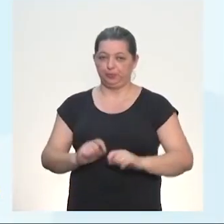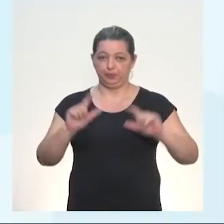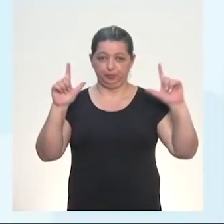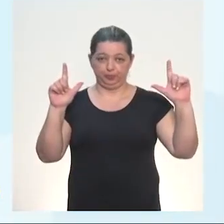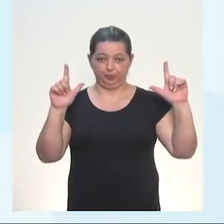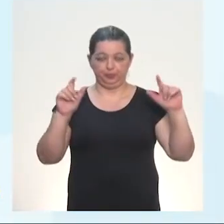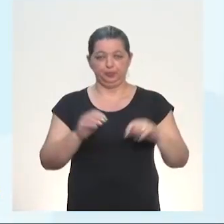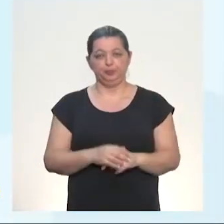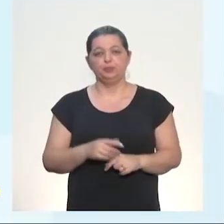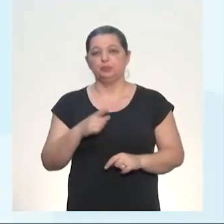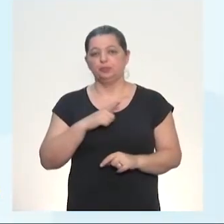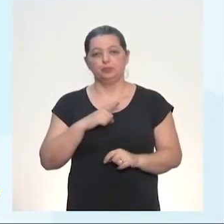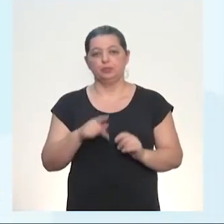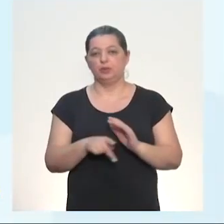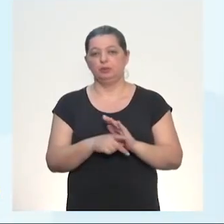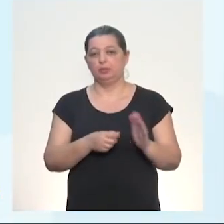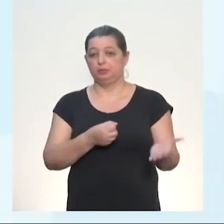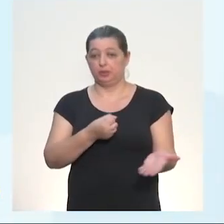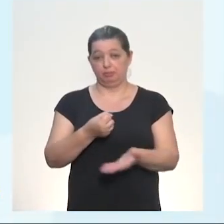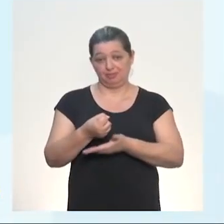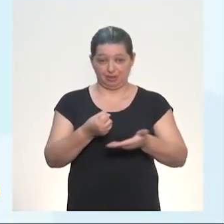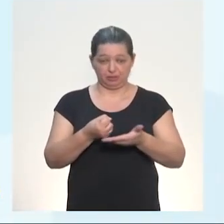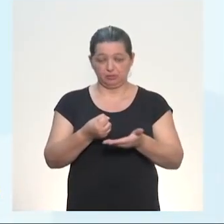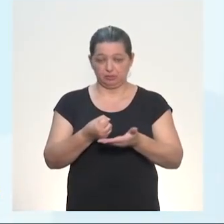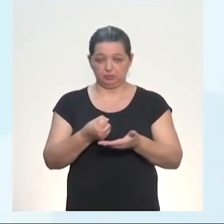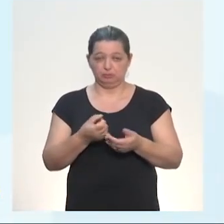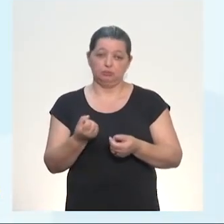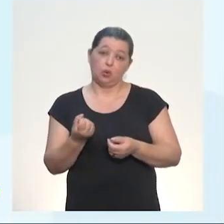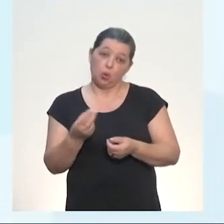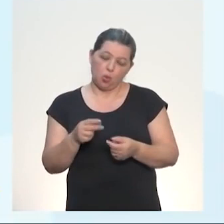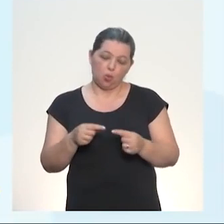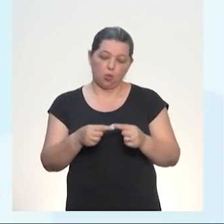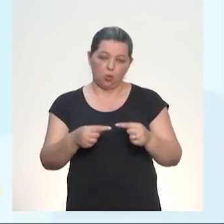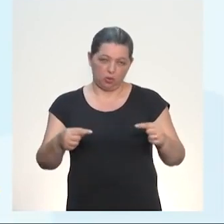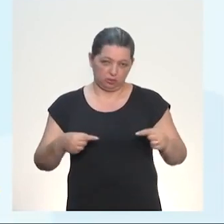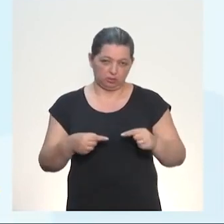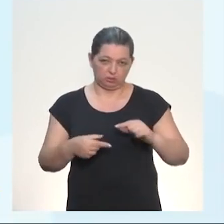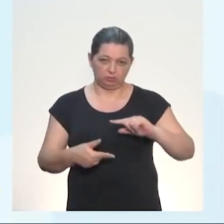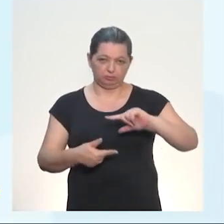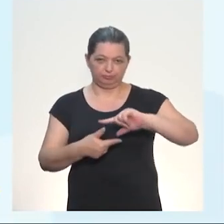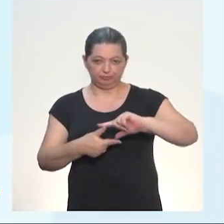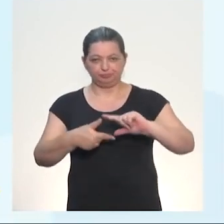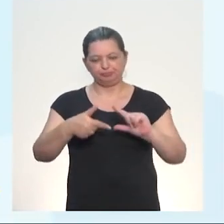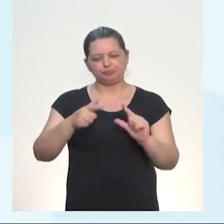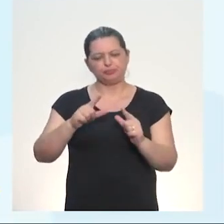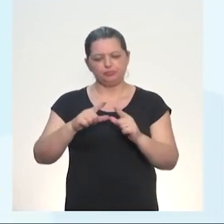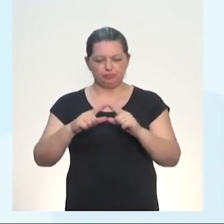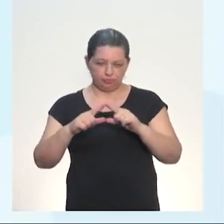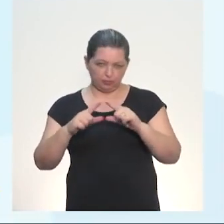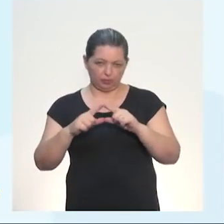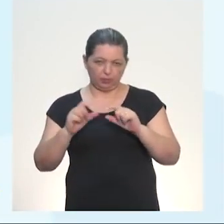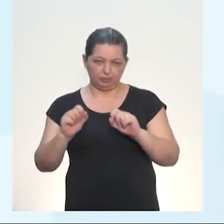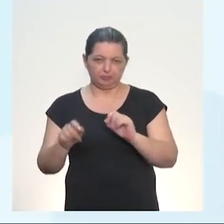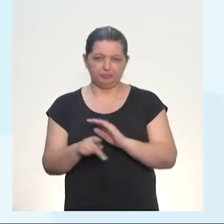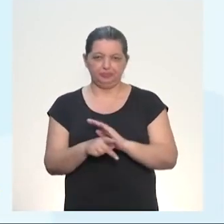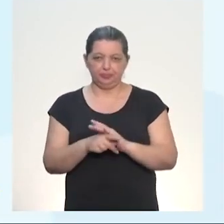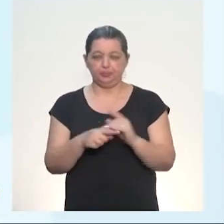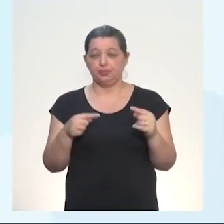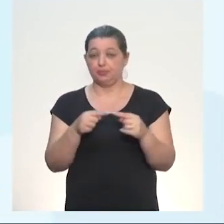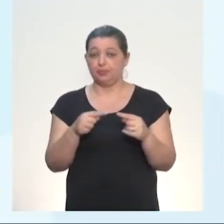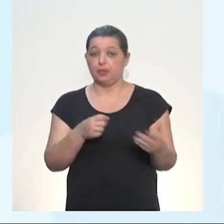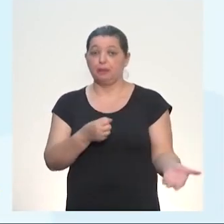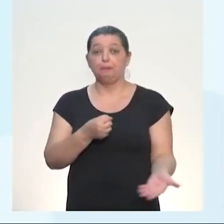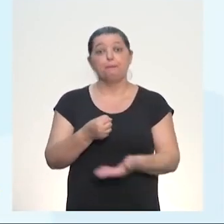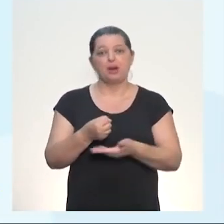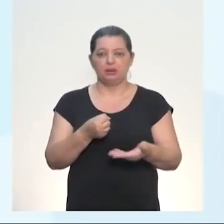gente tem que ter lá, então, bases e faces laterais são retângulos ou quadrados, e as faces laterais são perpendiculares às bases. Claro, a gente está falando de